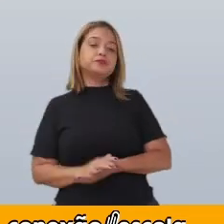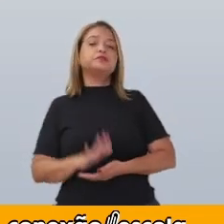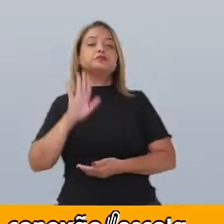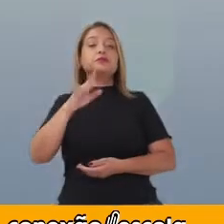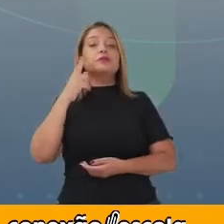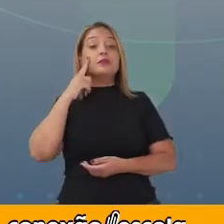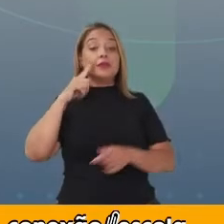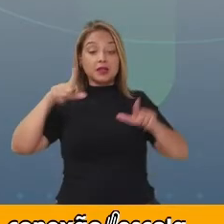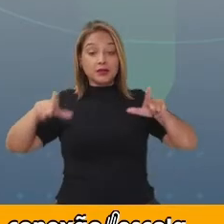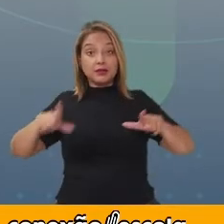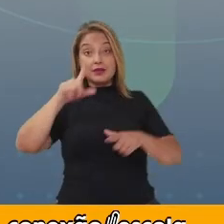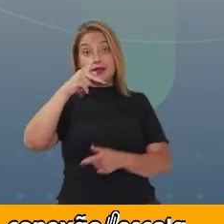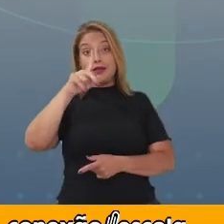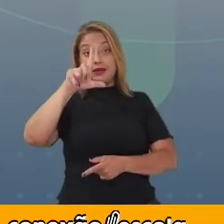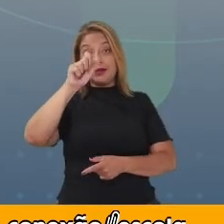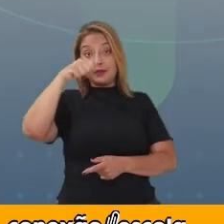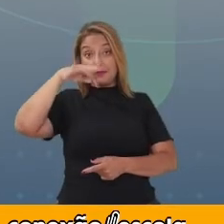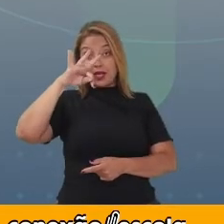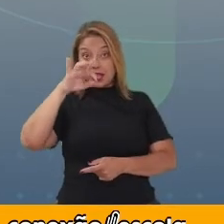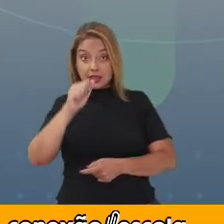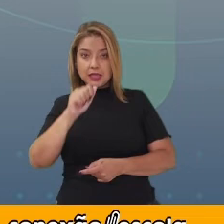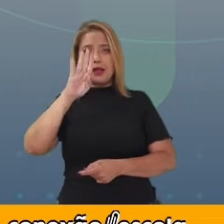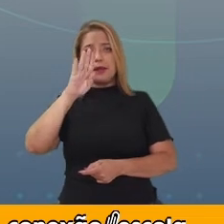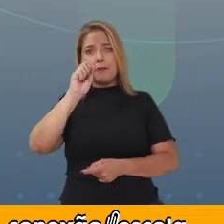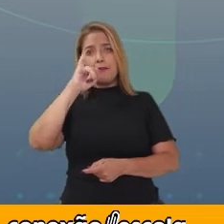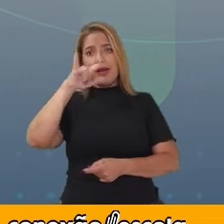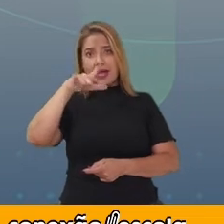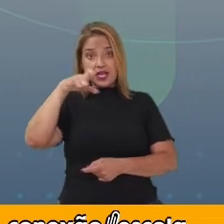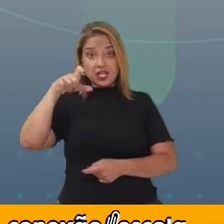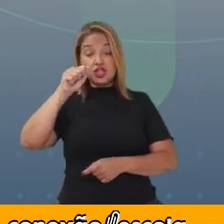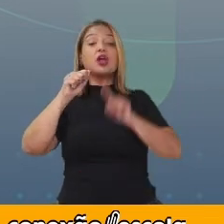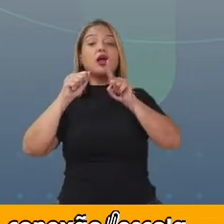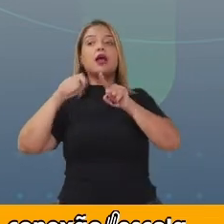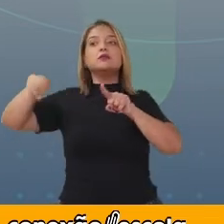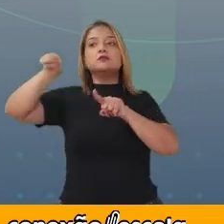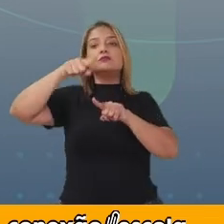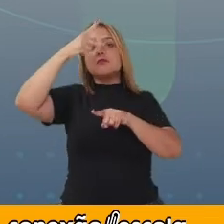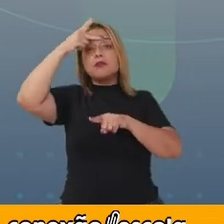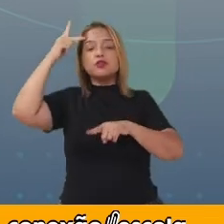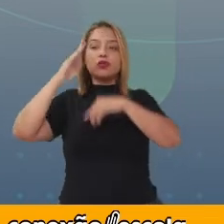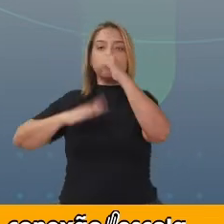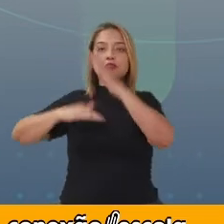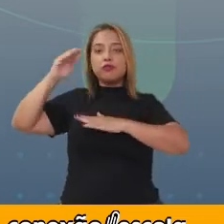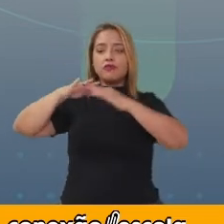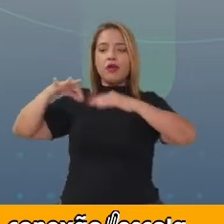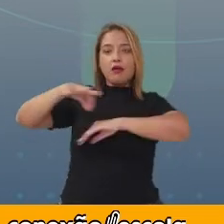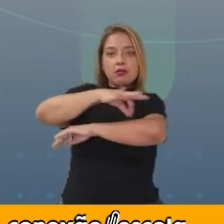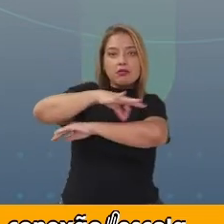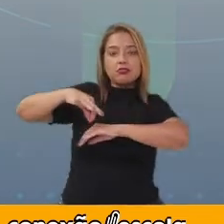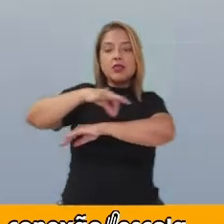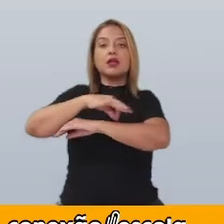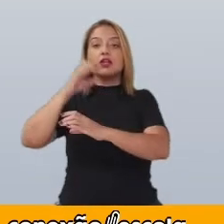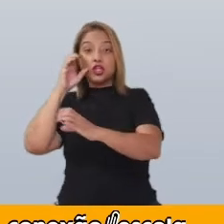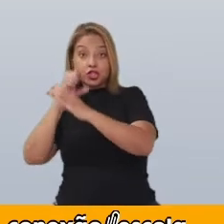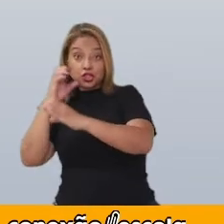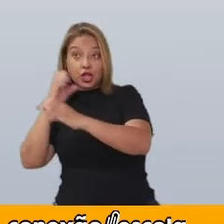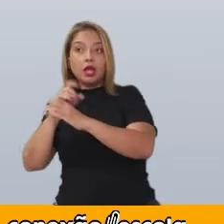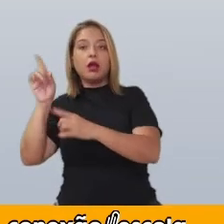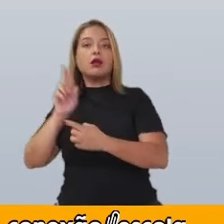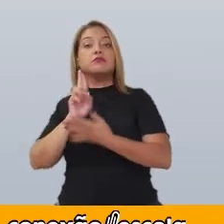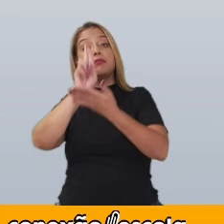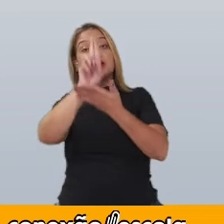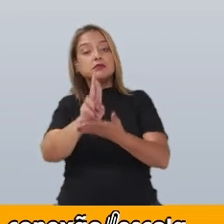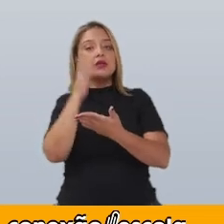um desenho feito por engenheiros e arquitetos para representar um lugar. Nessa planta baixa, eu tenho